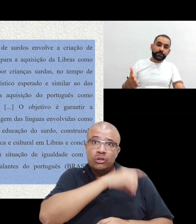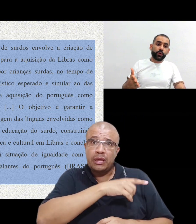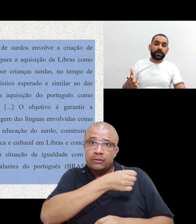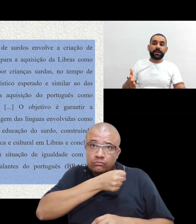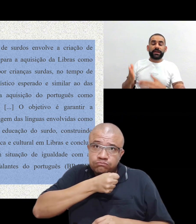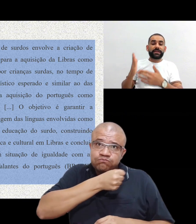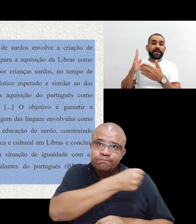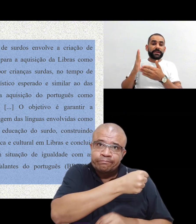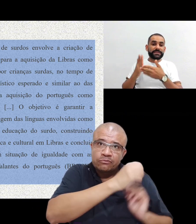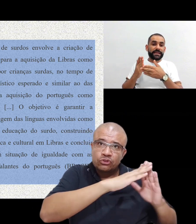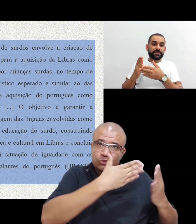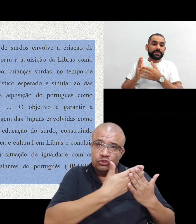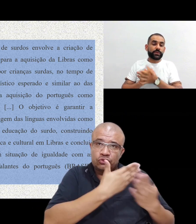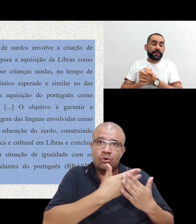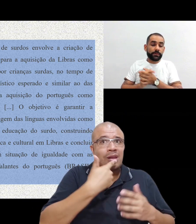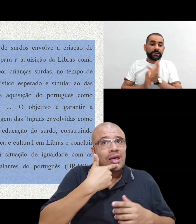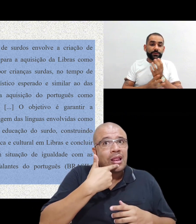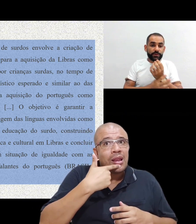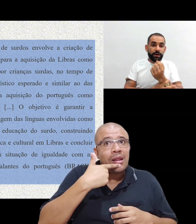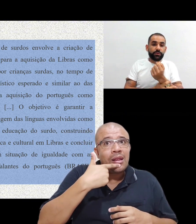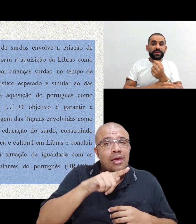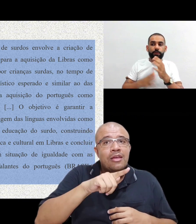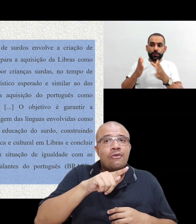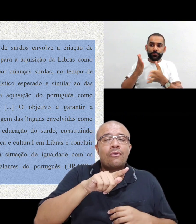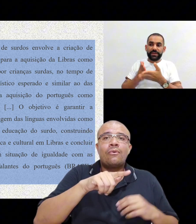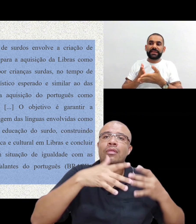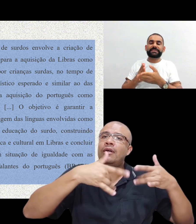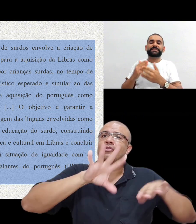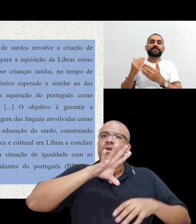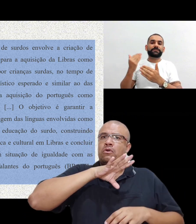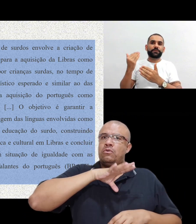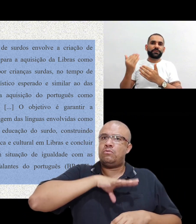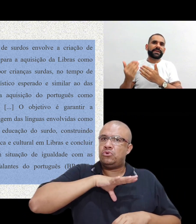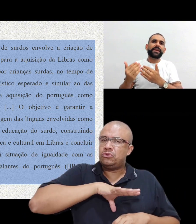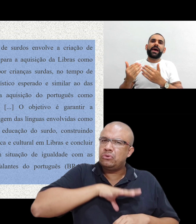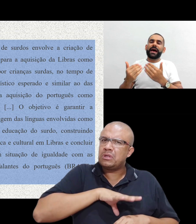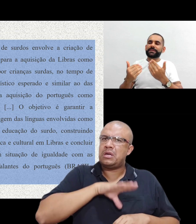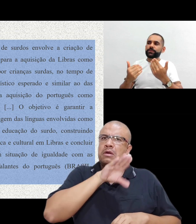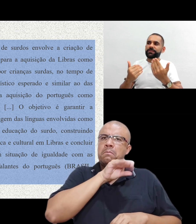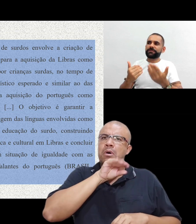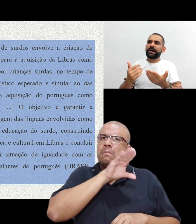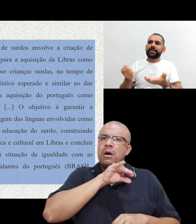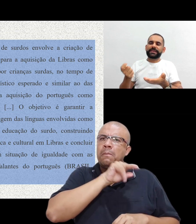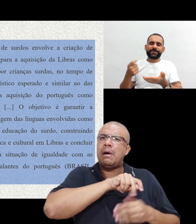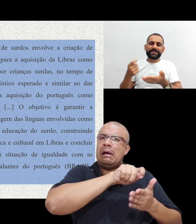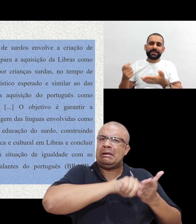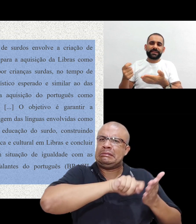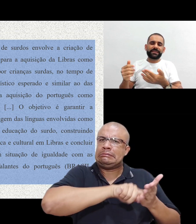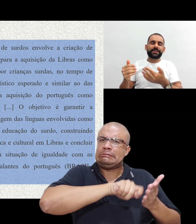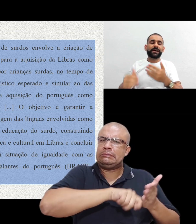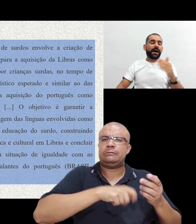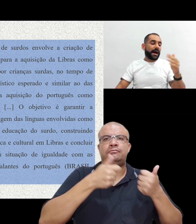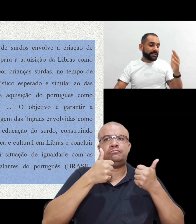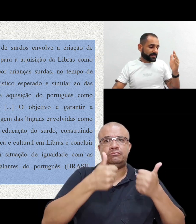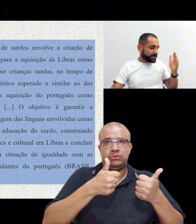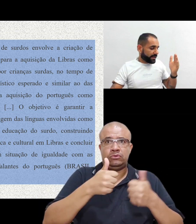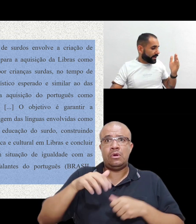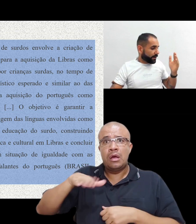de entrar na escola e ter o acesso na sua língua natural, que é o português, desenvolver a sua fala, a sua